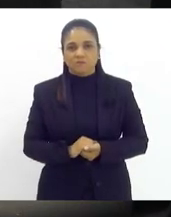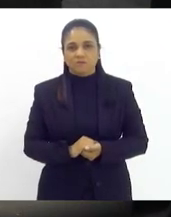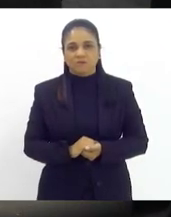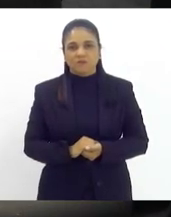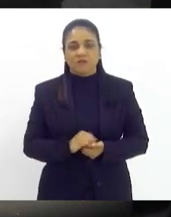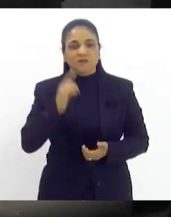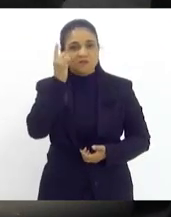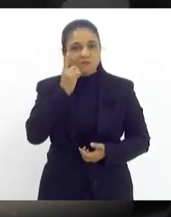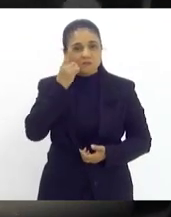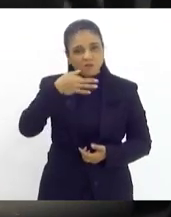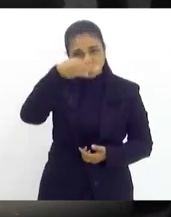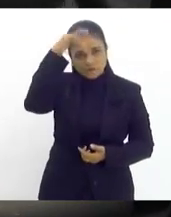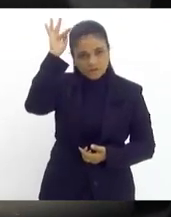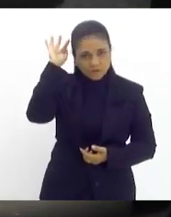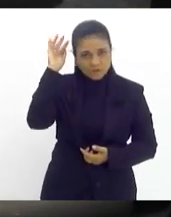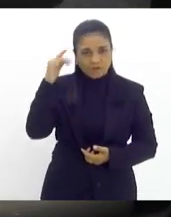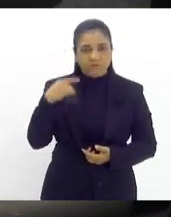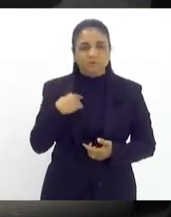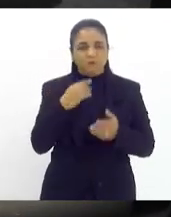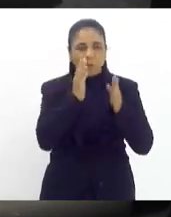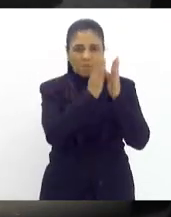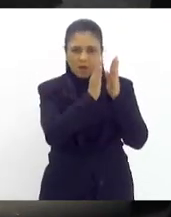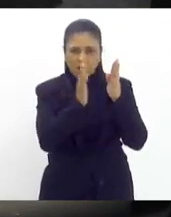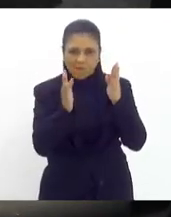Deputado Fred Pacheco